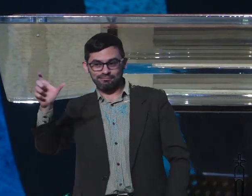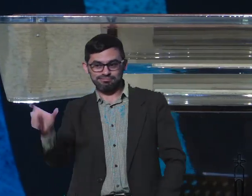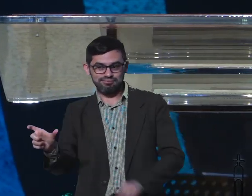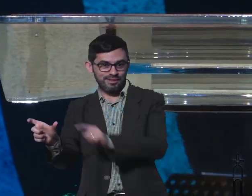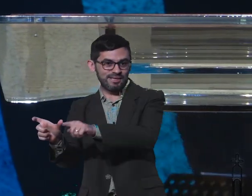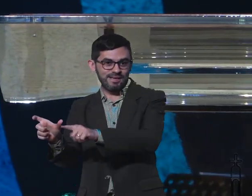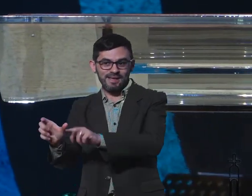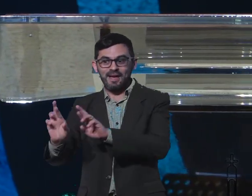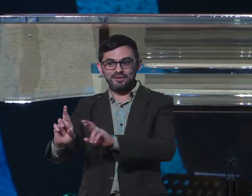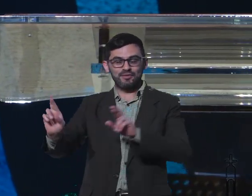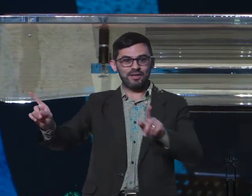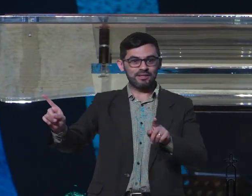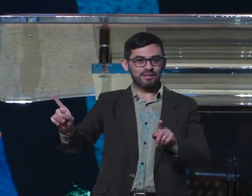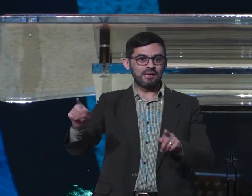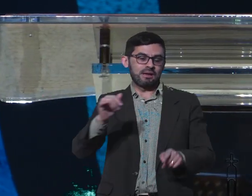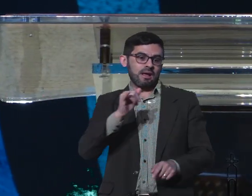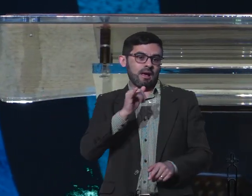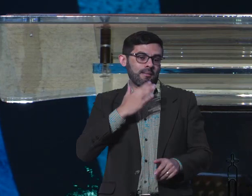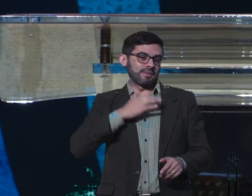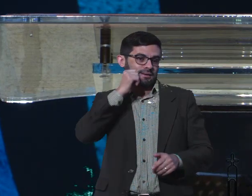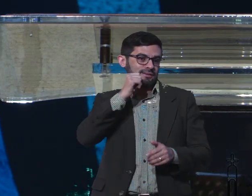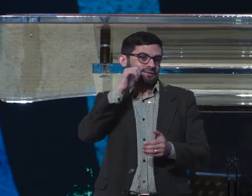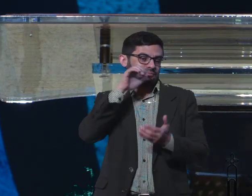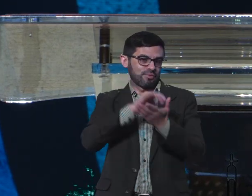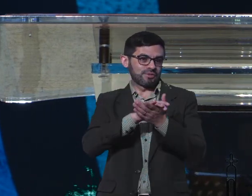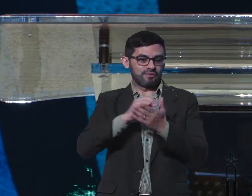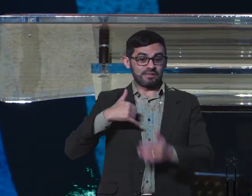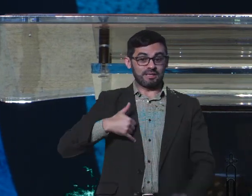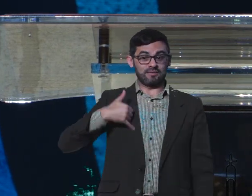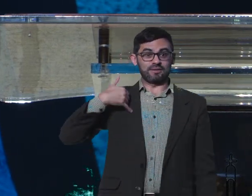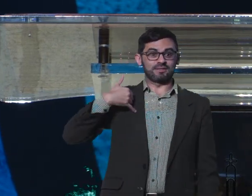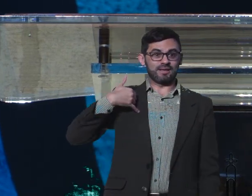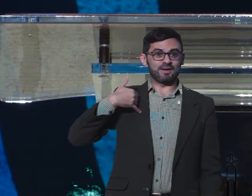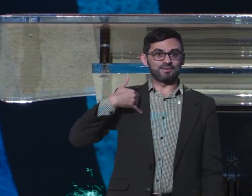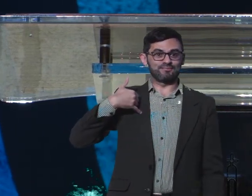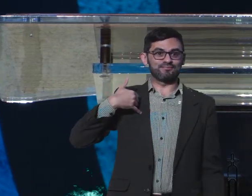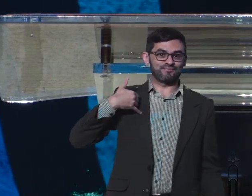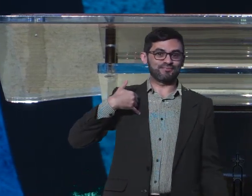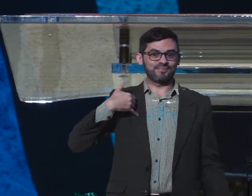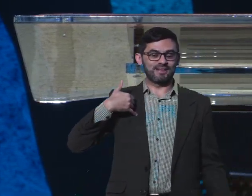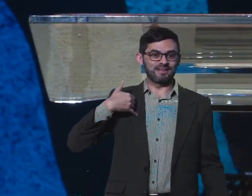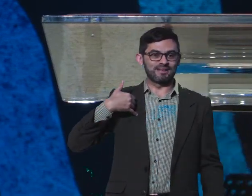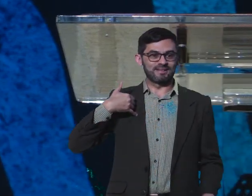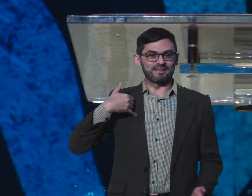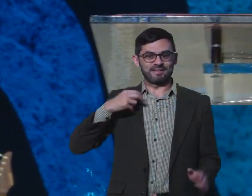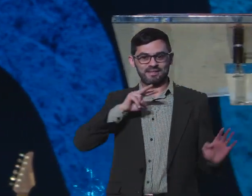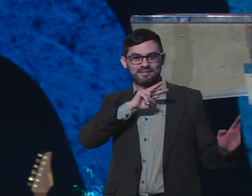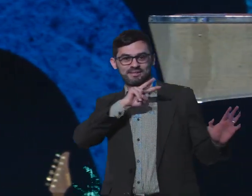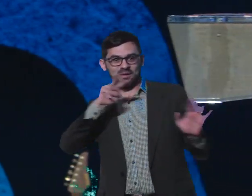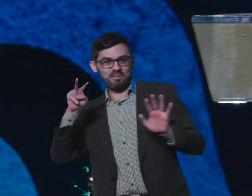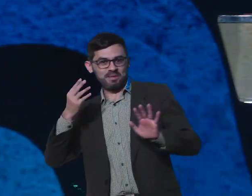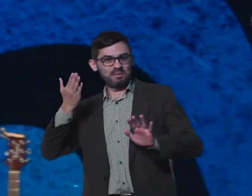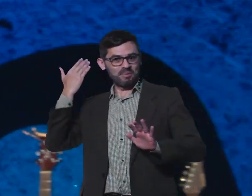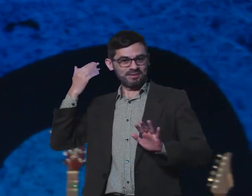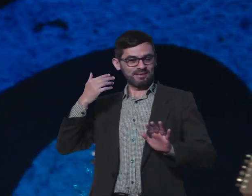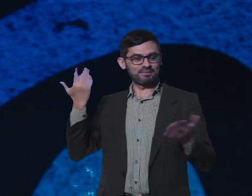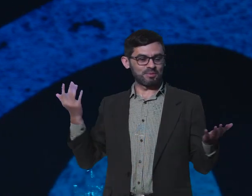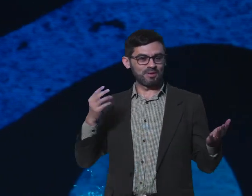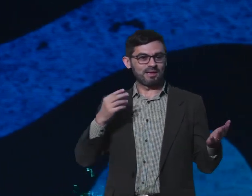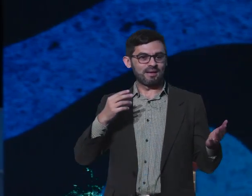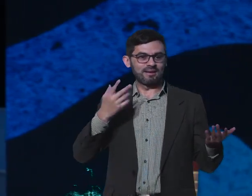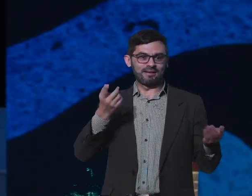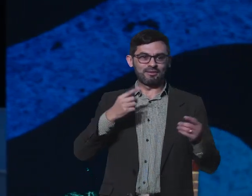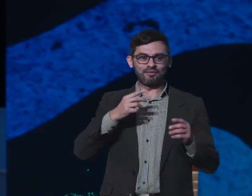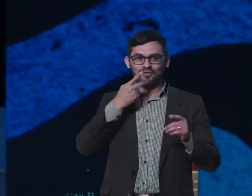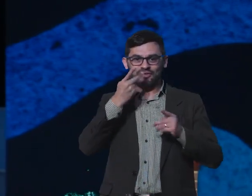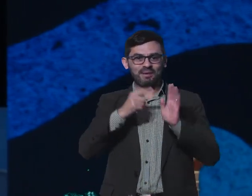tempo. A minha esposa fez aniversário esses dias. Não vou fazer ela passar vergonha aqui para vocês cantarem parabéns para ela, né? Porque